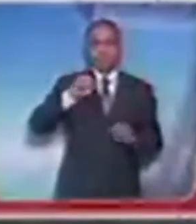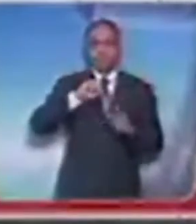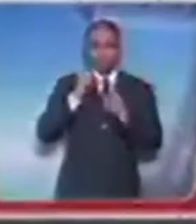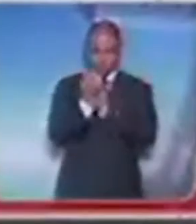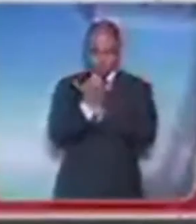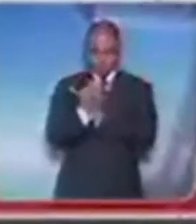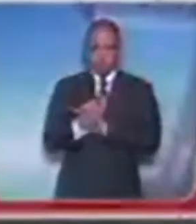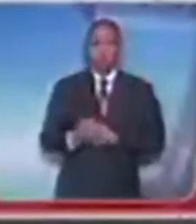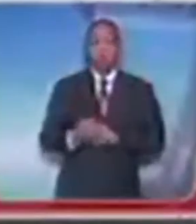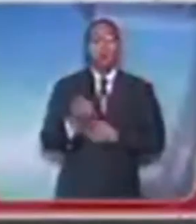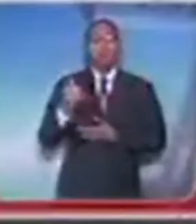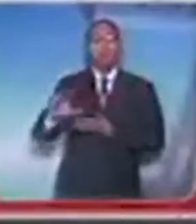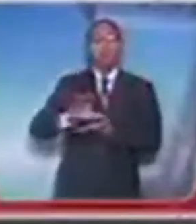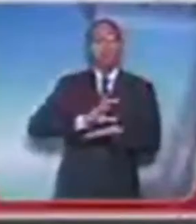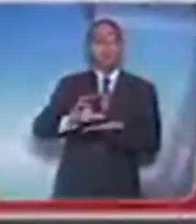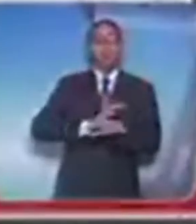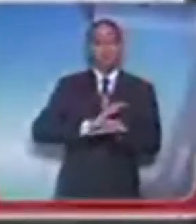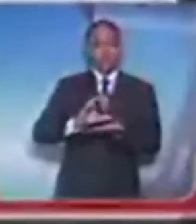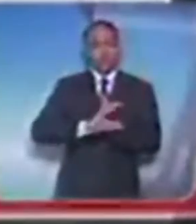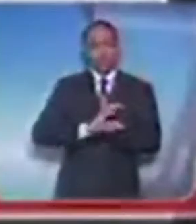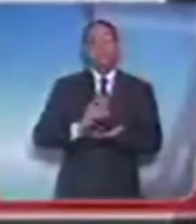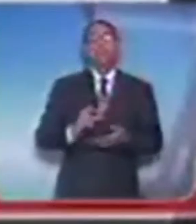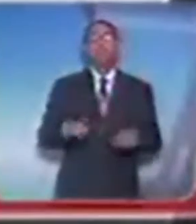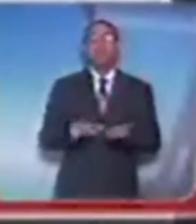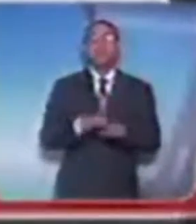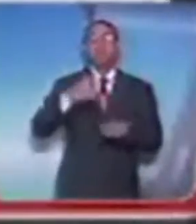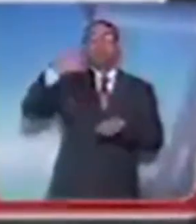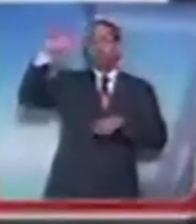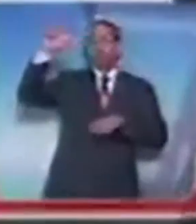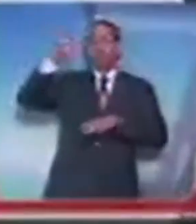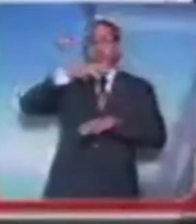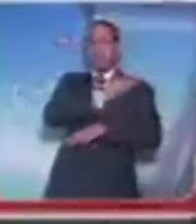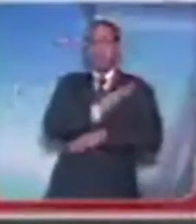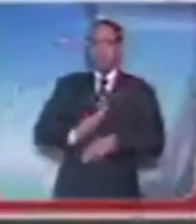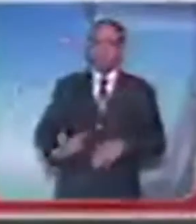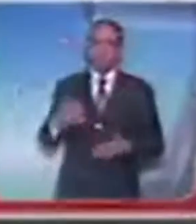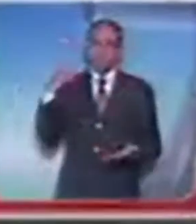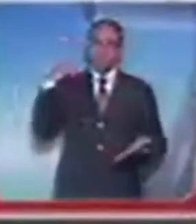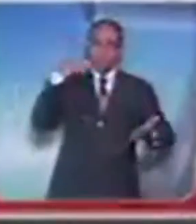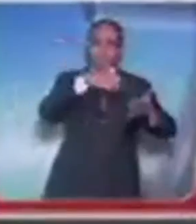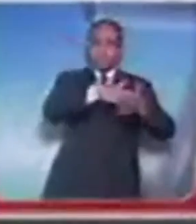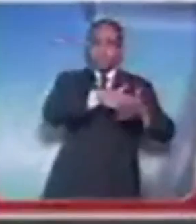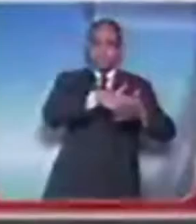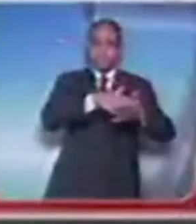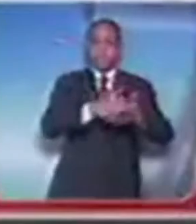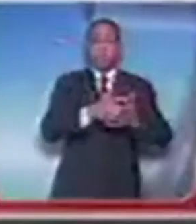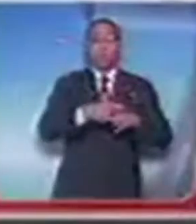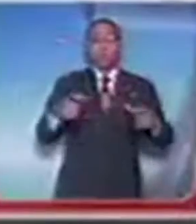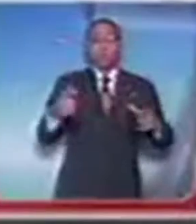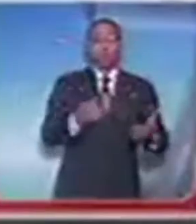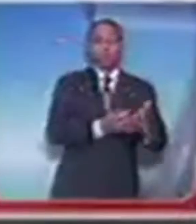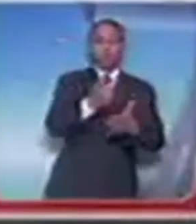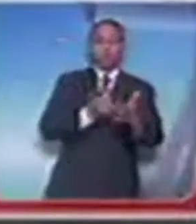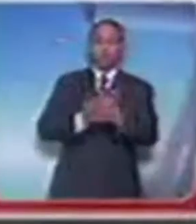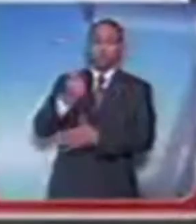na arrecadação do governo federal e dos demais governos, e o pior, vai impactar no mercado consumidor